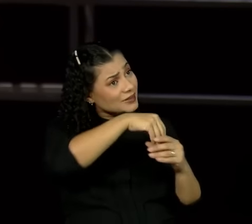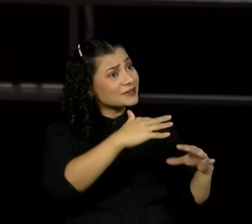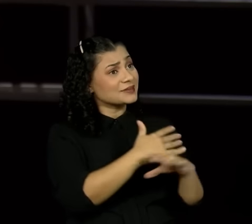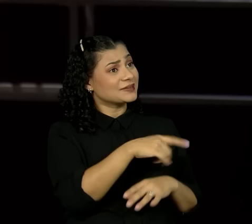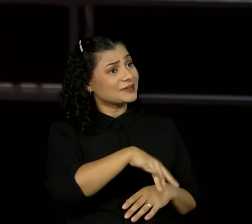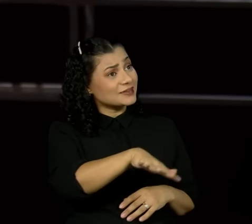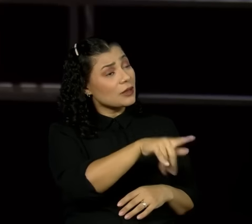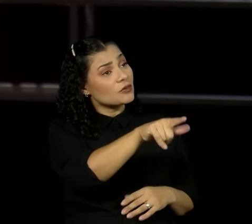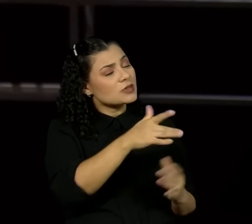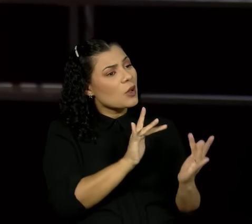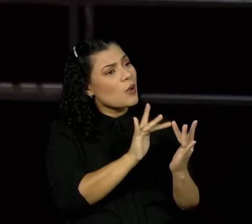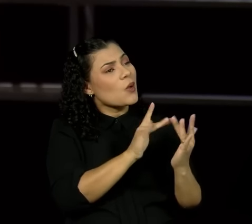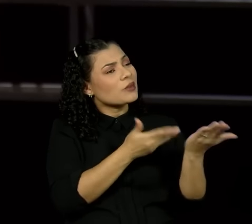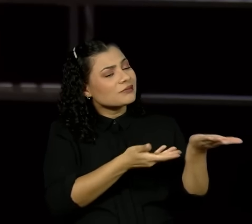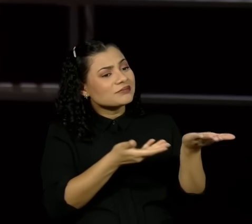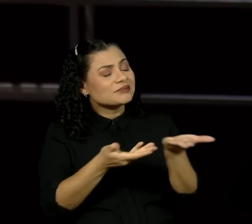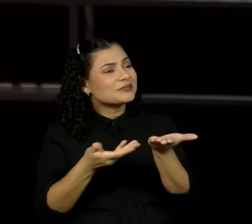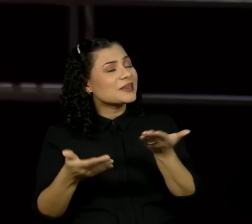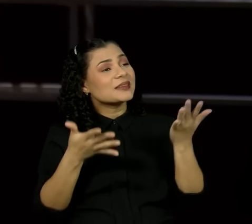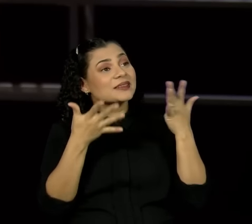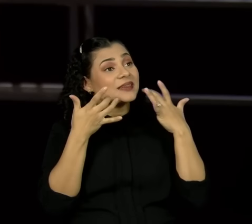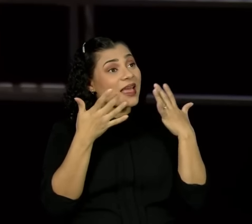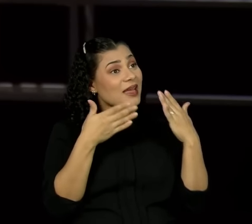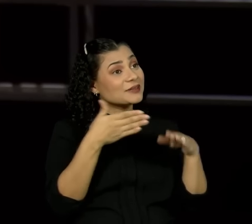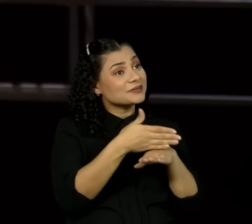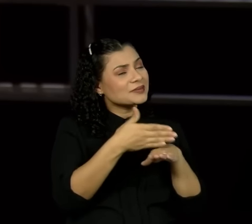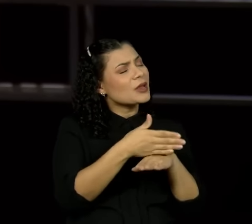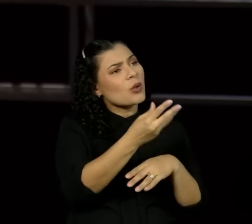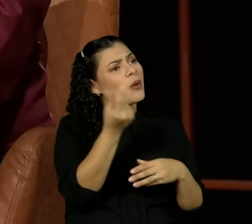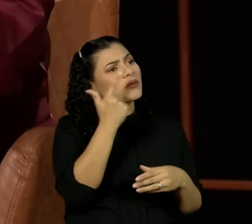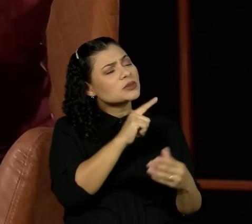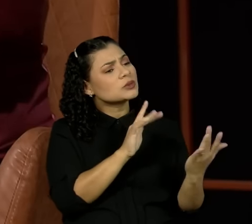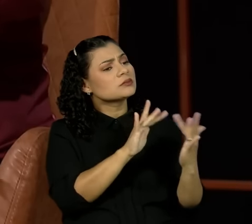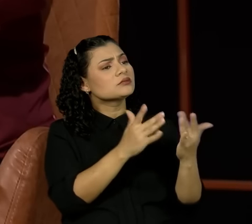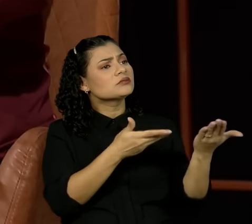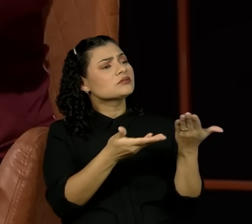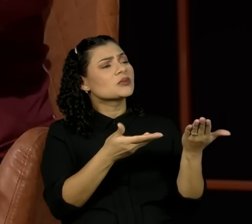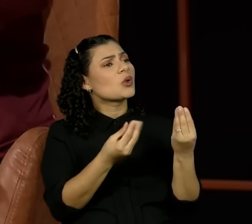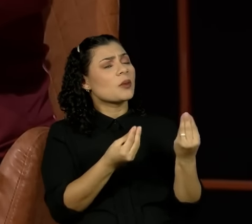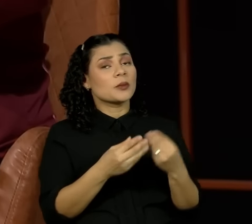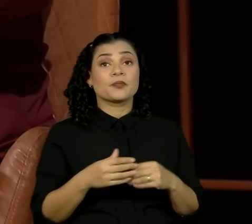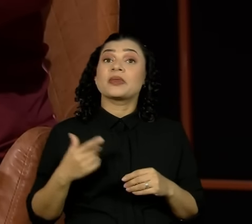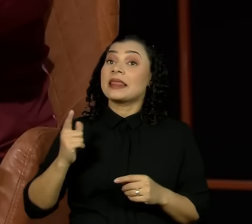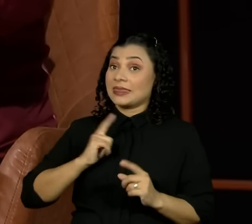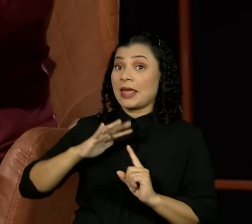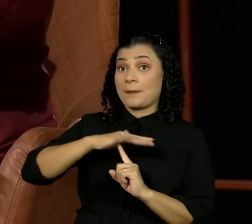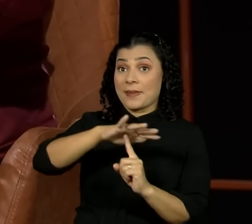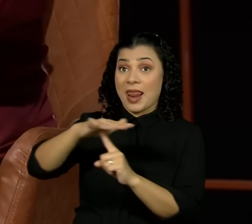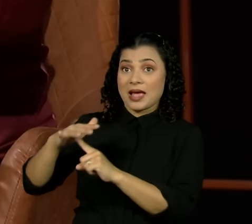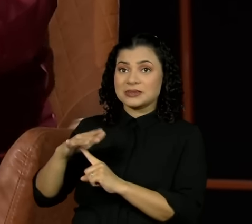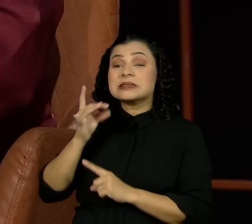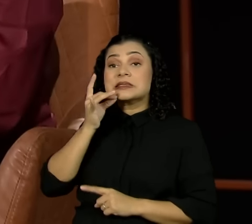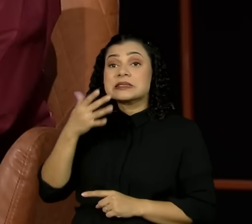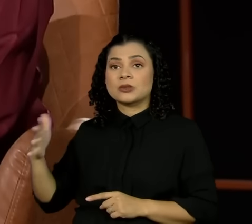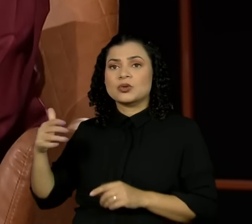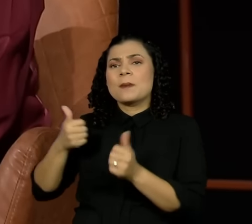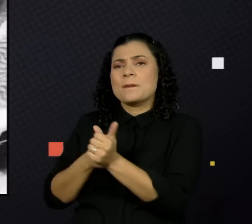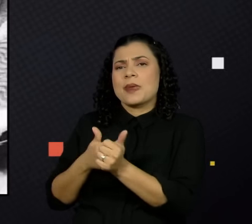acabou se enturmando aí com esse pessoal do teatro amador. Como é que você chegou neles? Em Santos tem uma praça aí, perto da praia, chamada